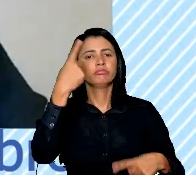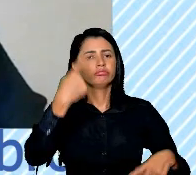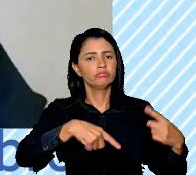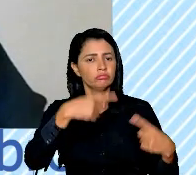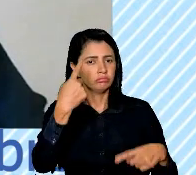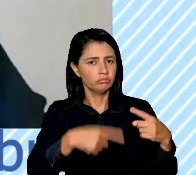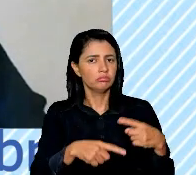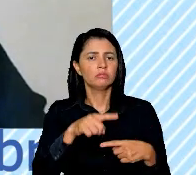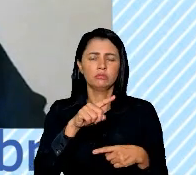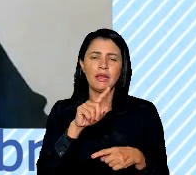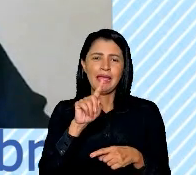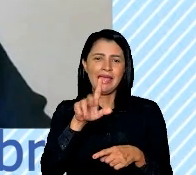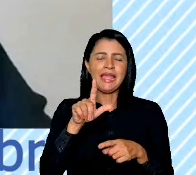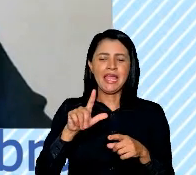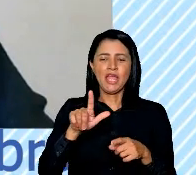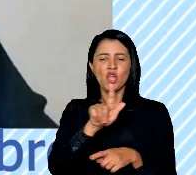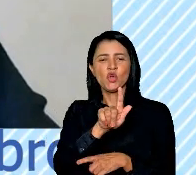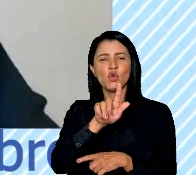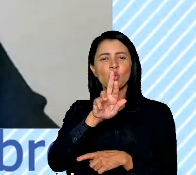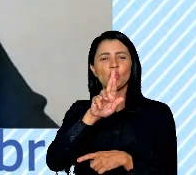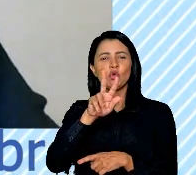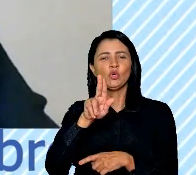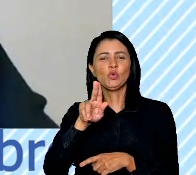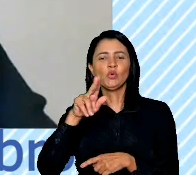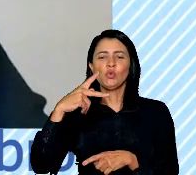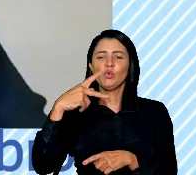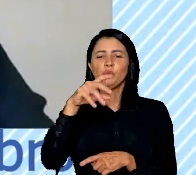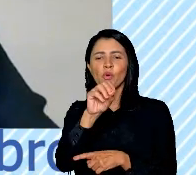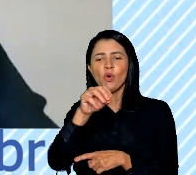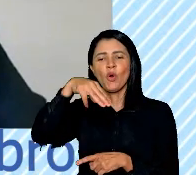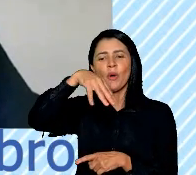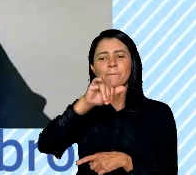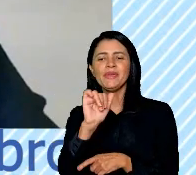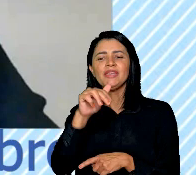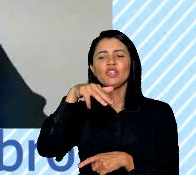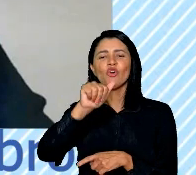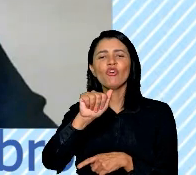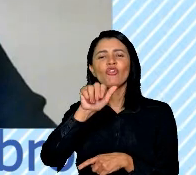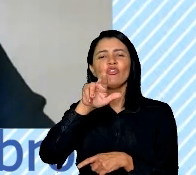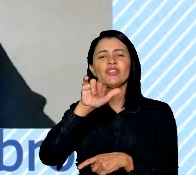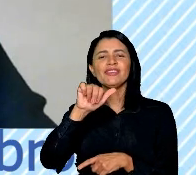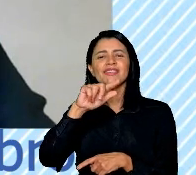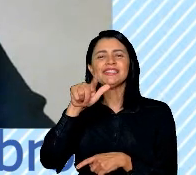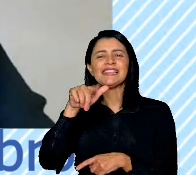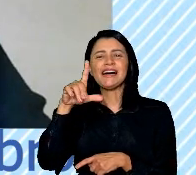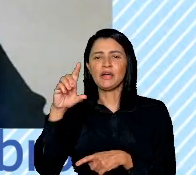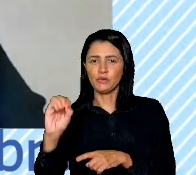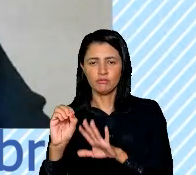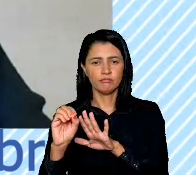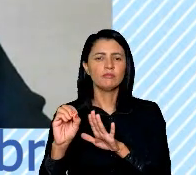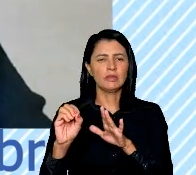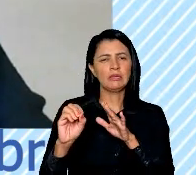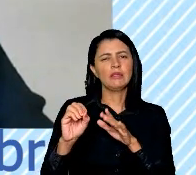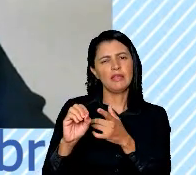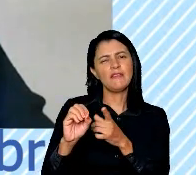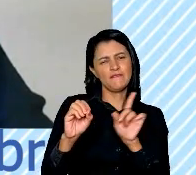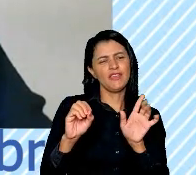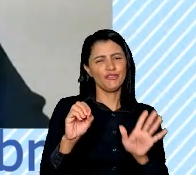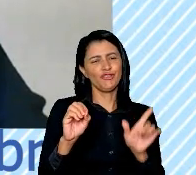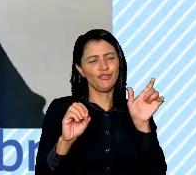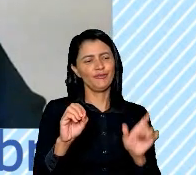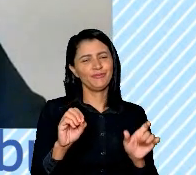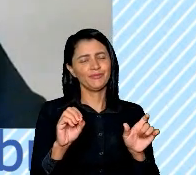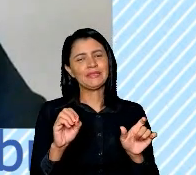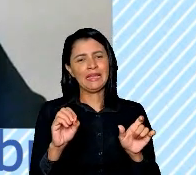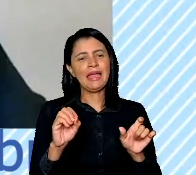A expressão grupos minorizados, em vez de minorias, tem sido usada no caso de mulheres e de pessoas de raça negra, porque